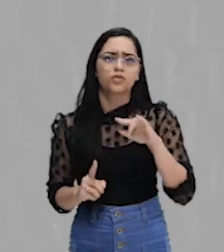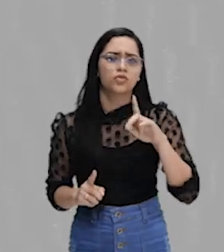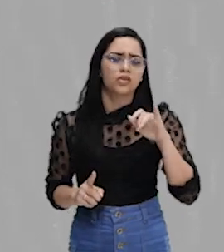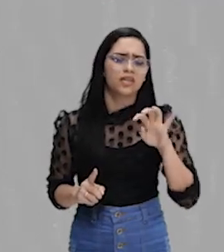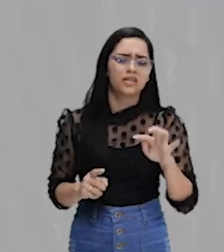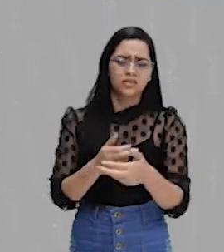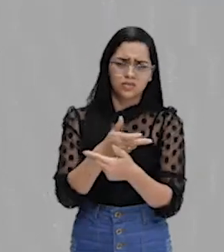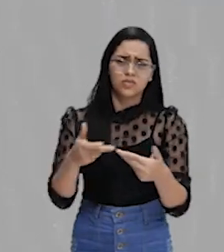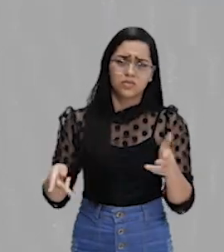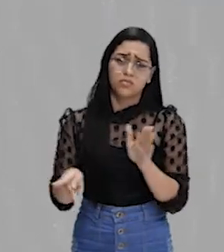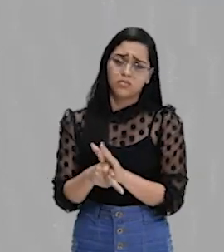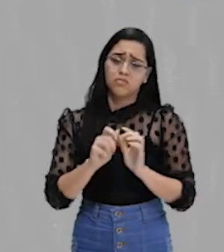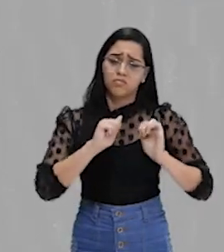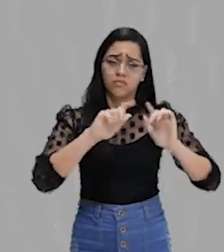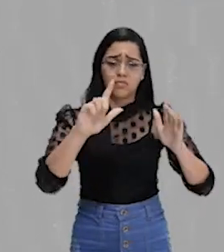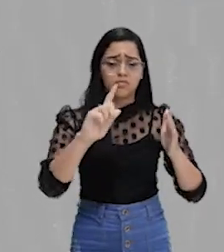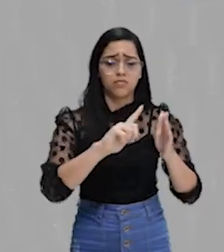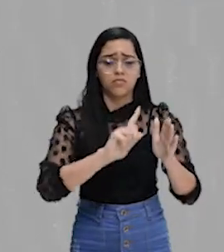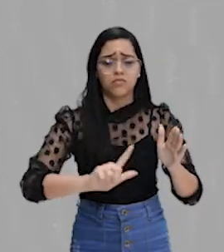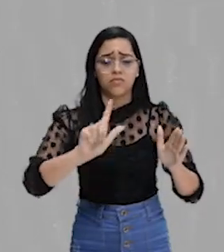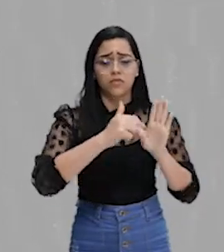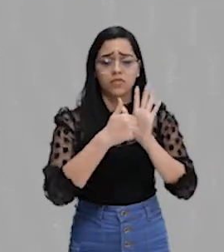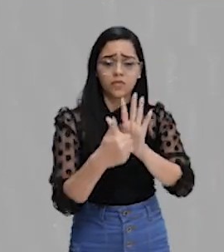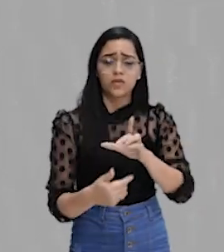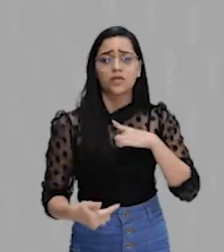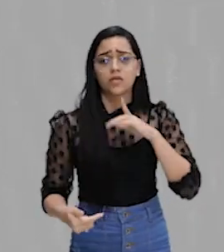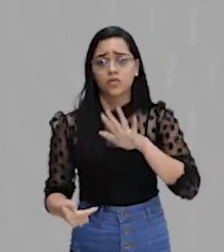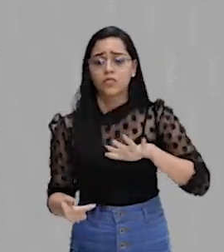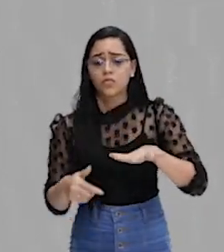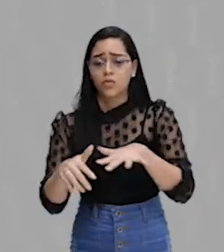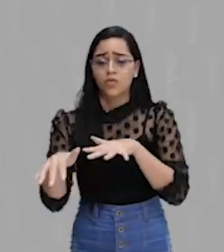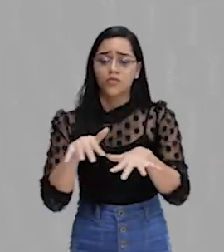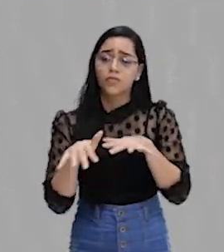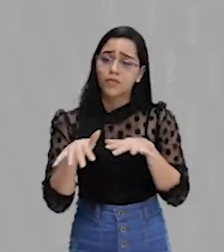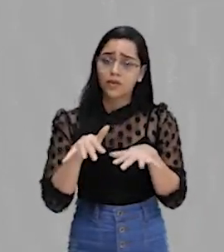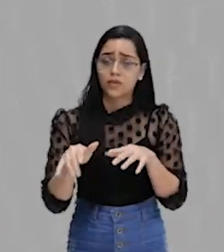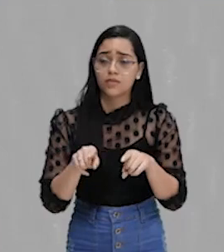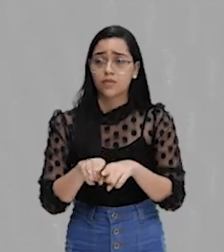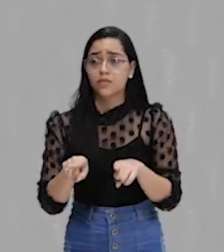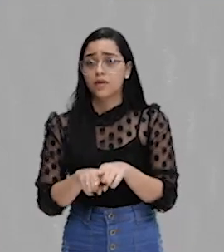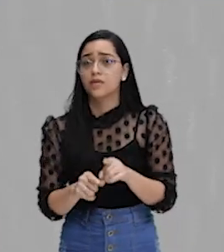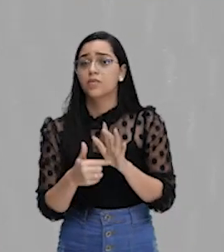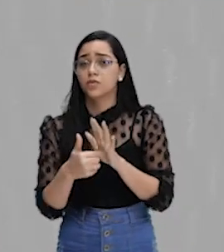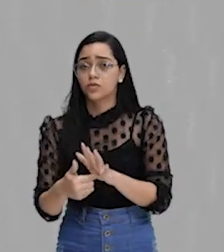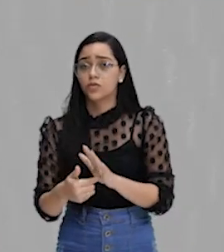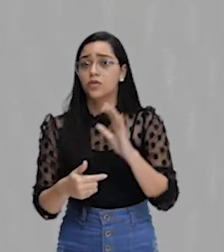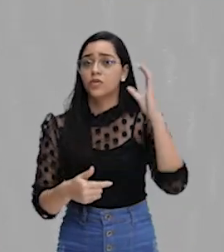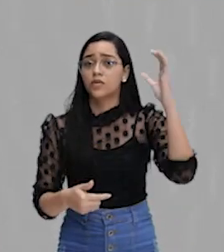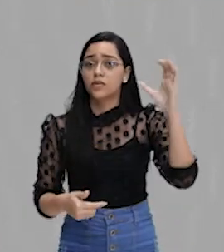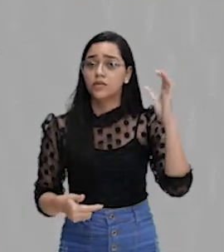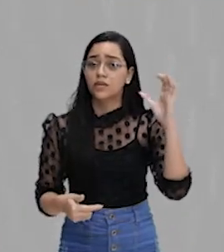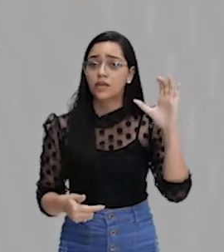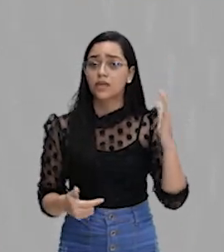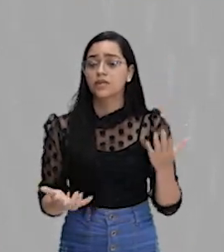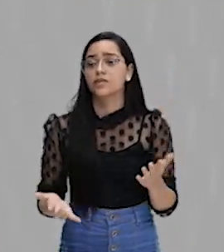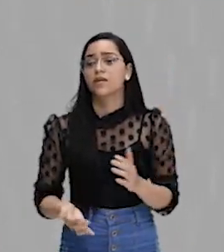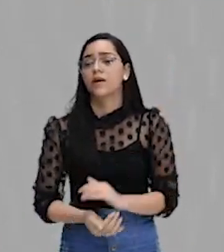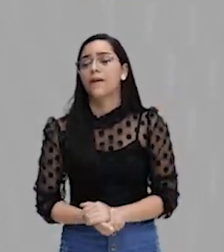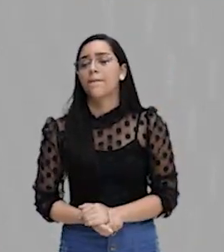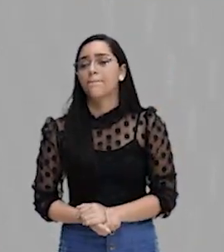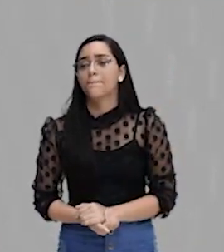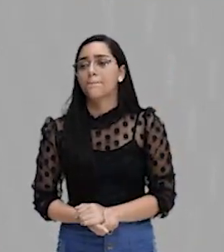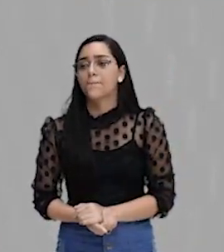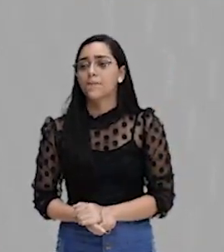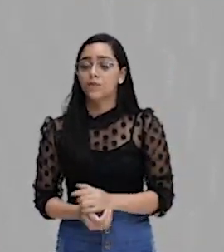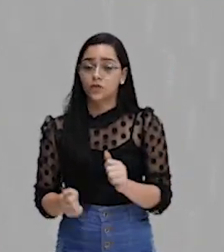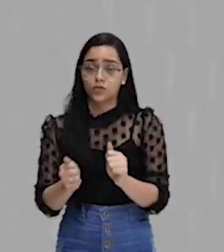são algumas obras literárias que vão se destacar no movimento renascentista, que também se destacou na ciência. A ciência com